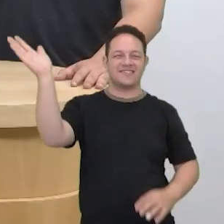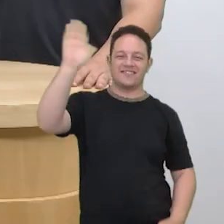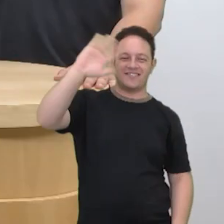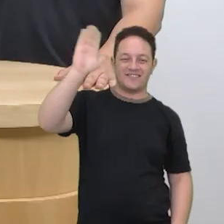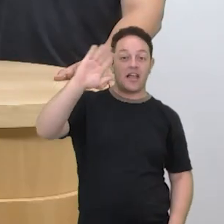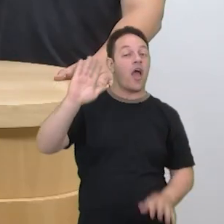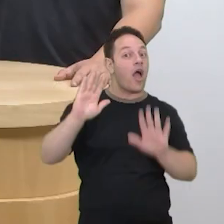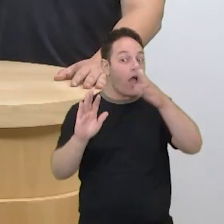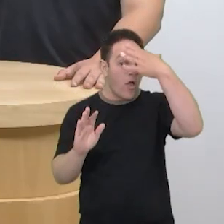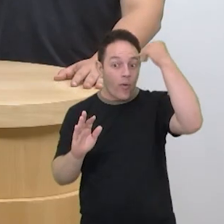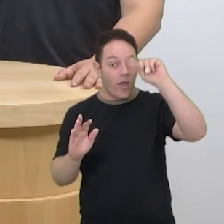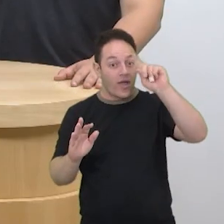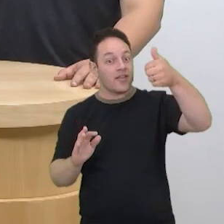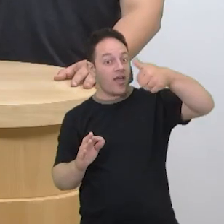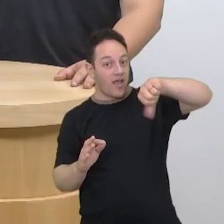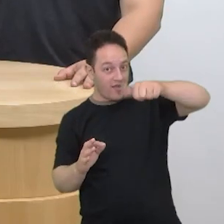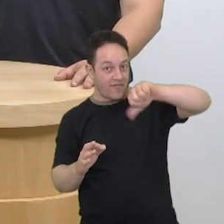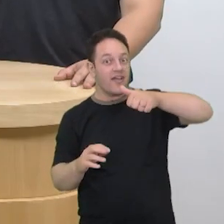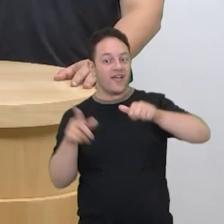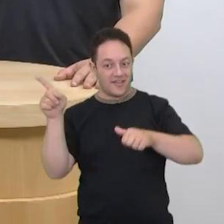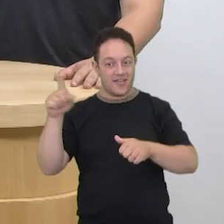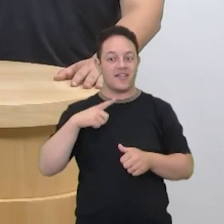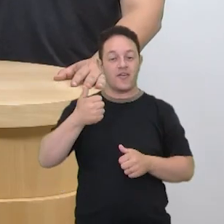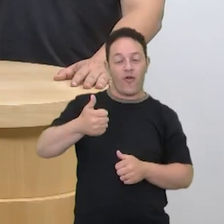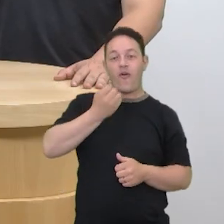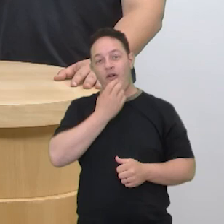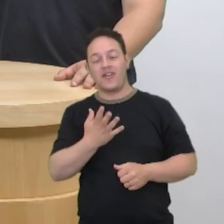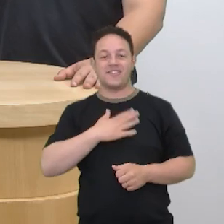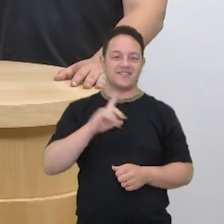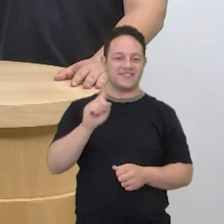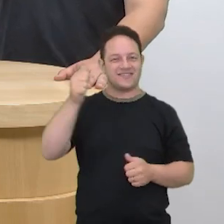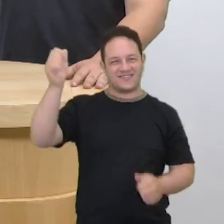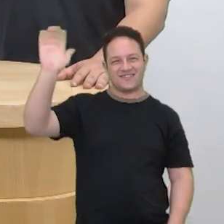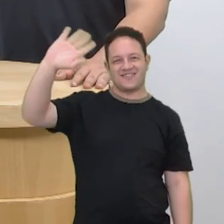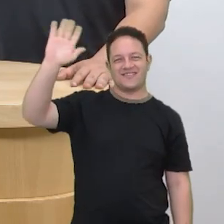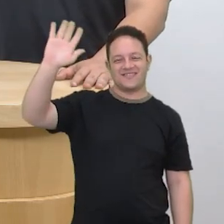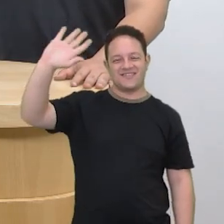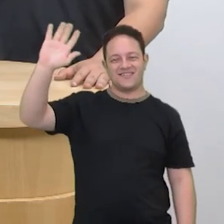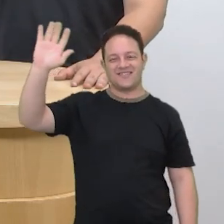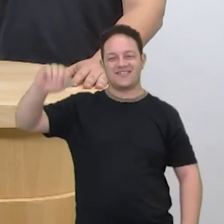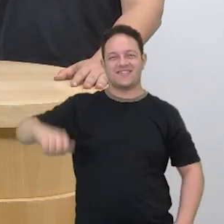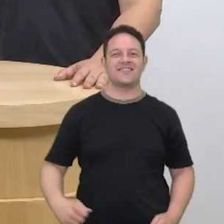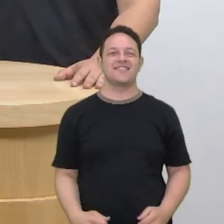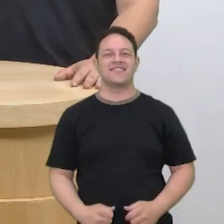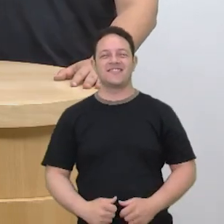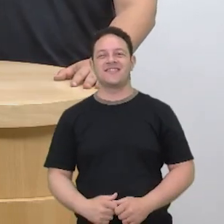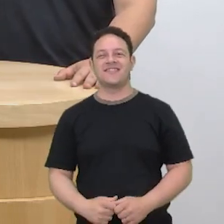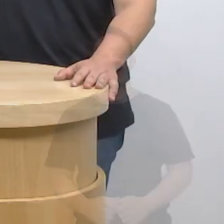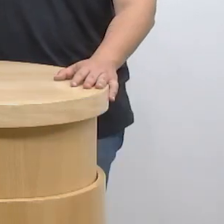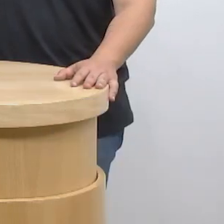pessoal. Não esqueçam de avaliar a nossa aula, tá certo? Tchau, tchau. Tchau.